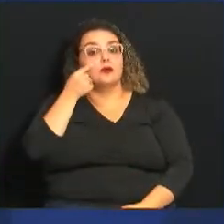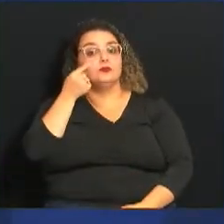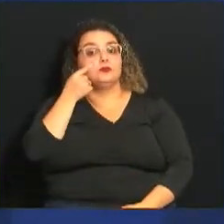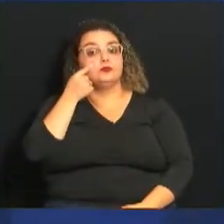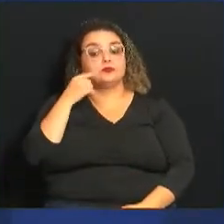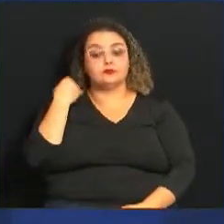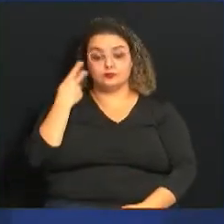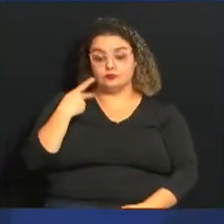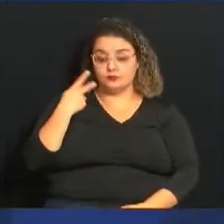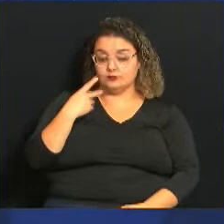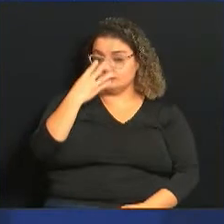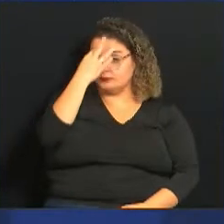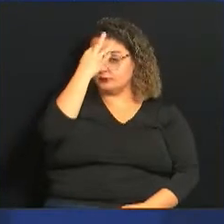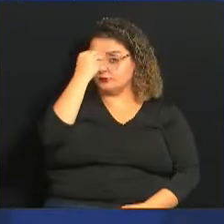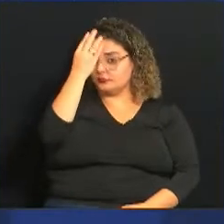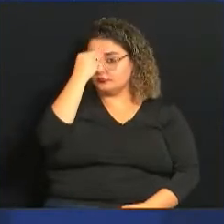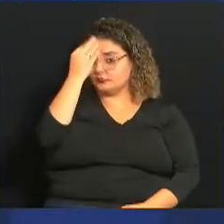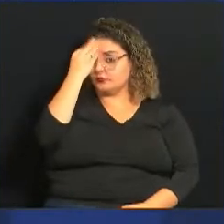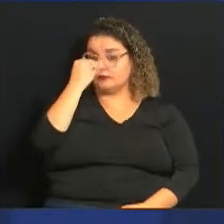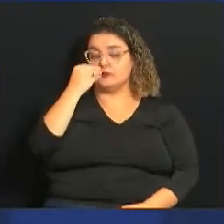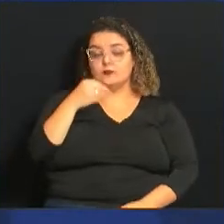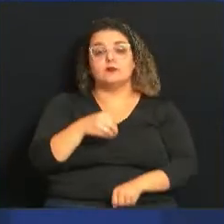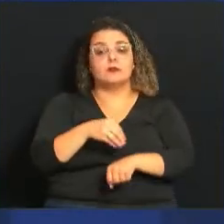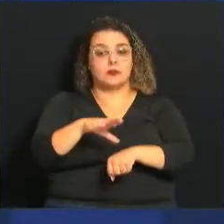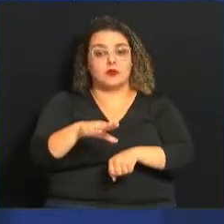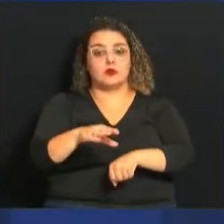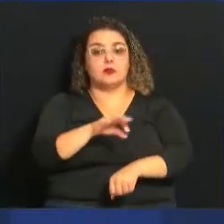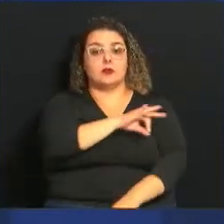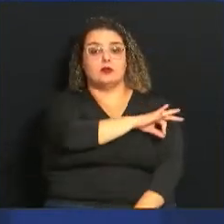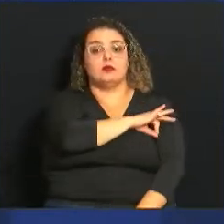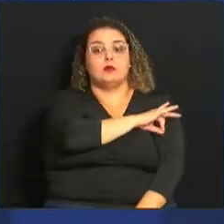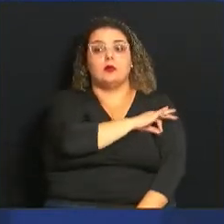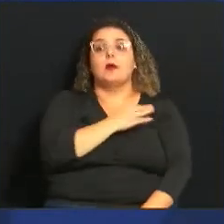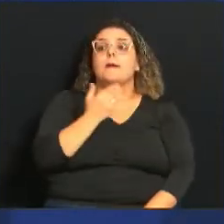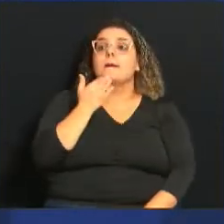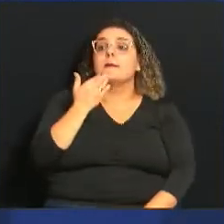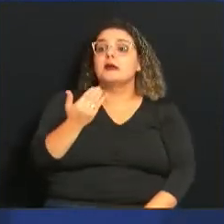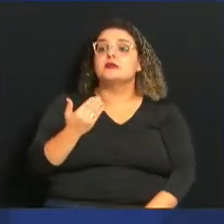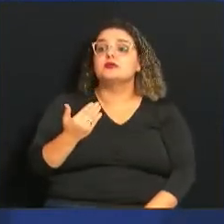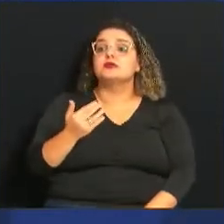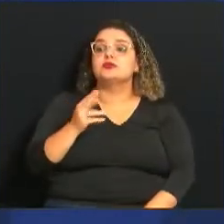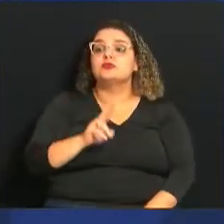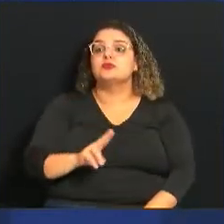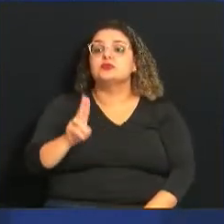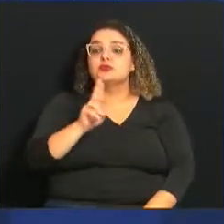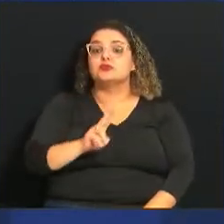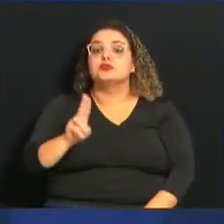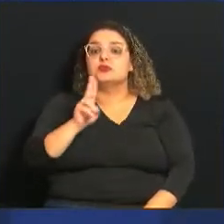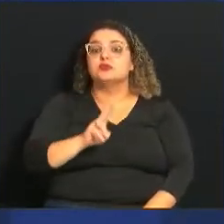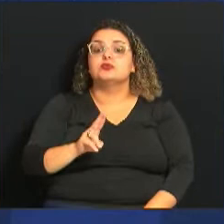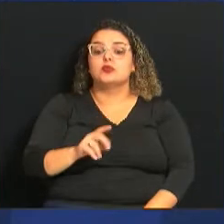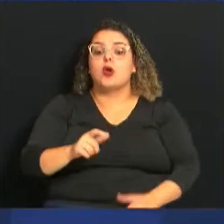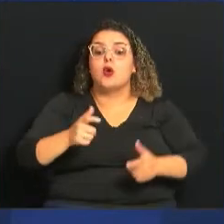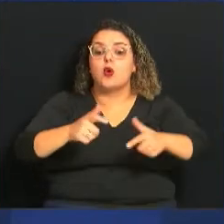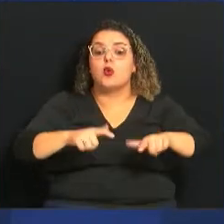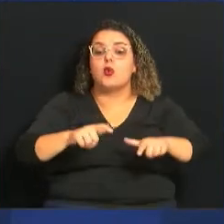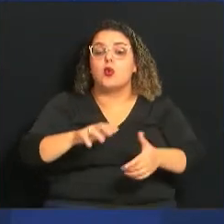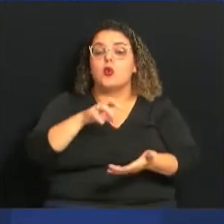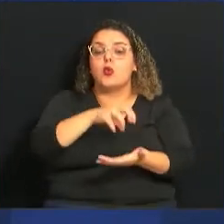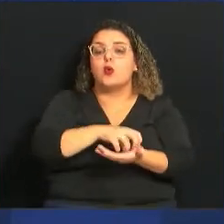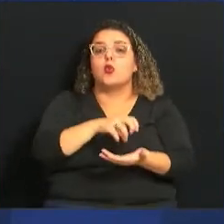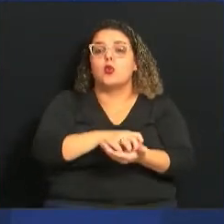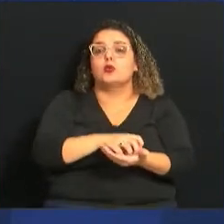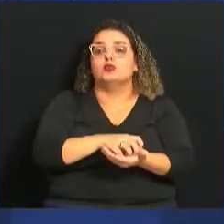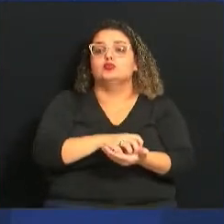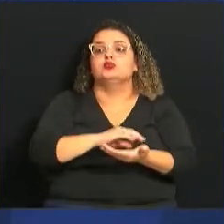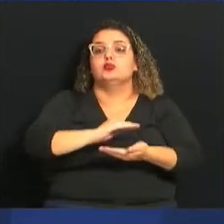Farmácia encaminhou um pedido para a Prefeitura solicitando a instalação de uma unidade do Poupa Tempo Digital na